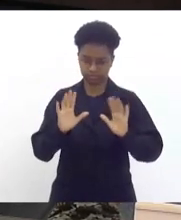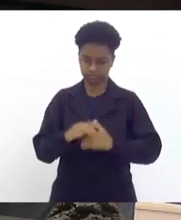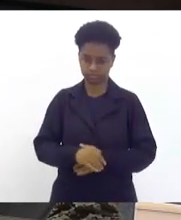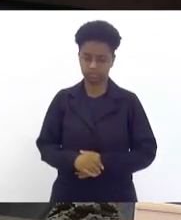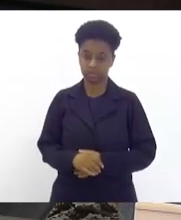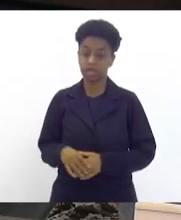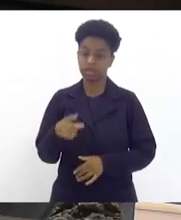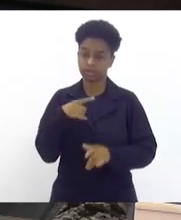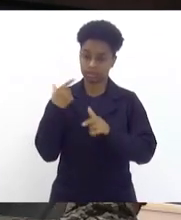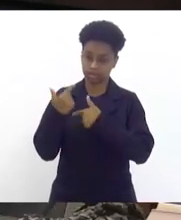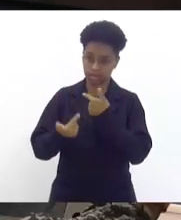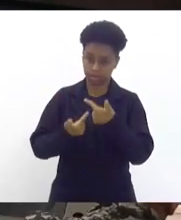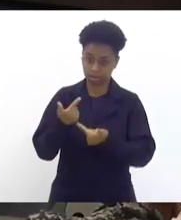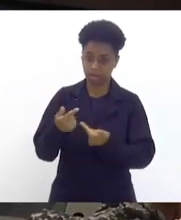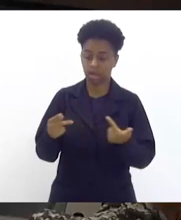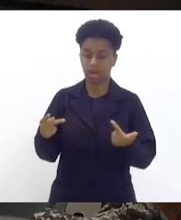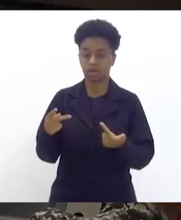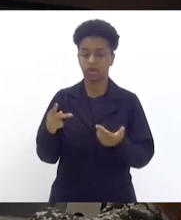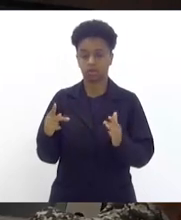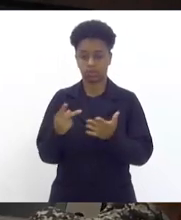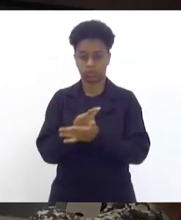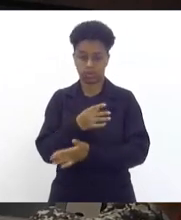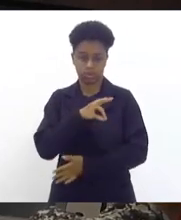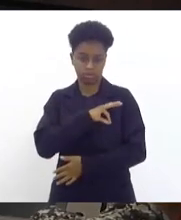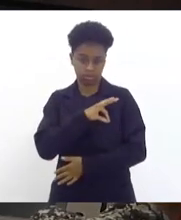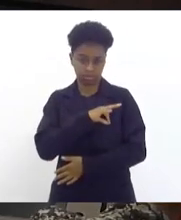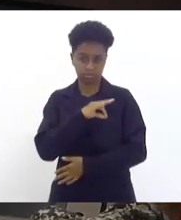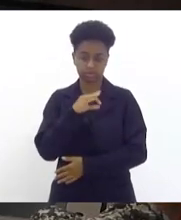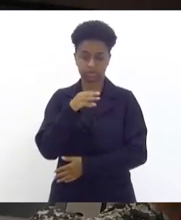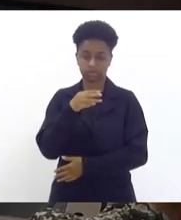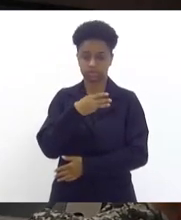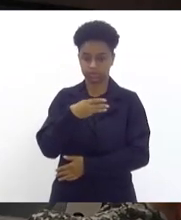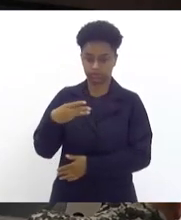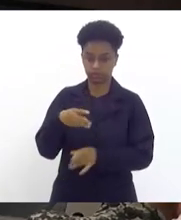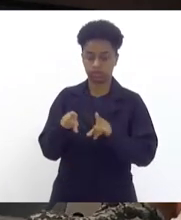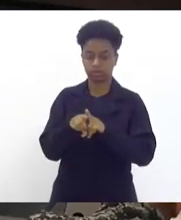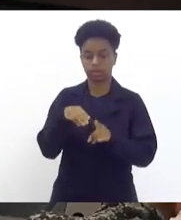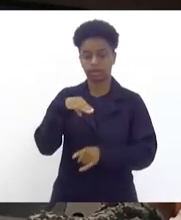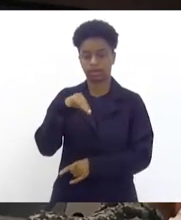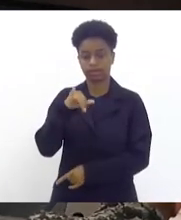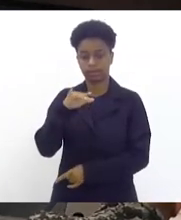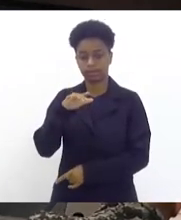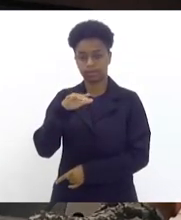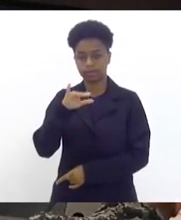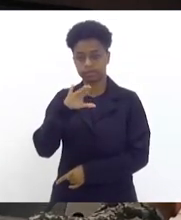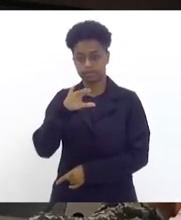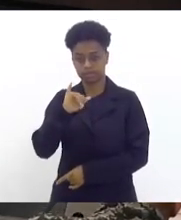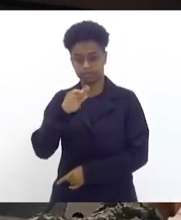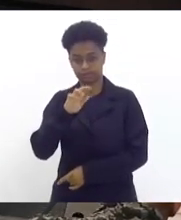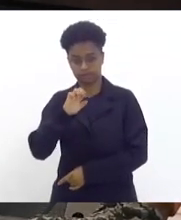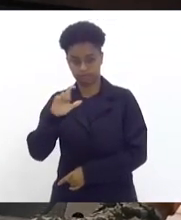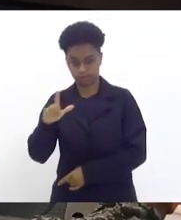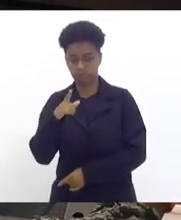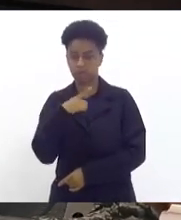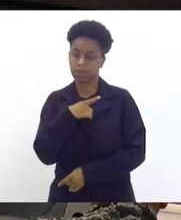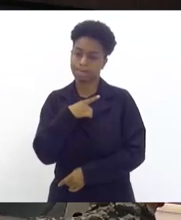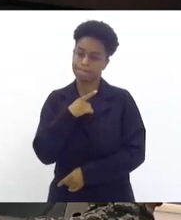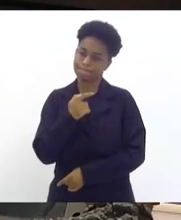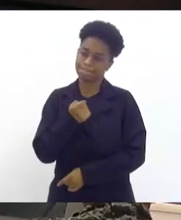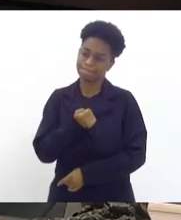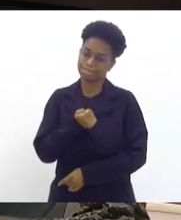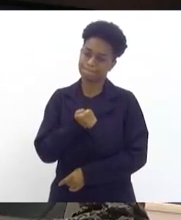os trabalhos que tem feito a polícia civil e polícia militar ela pelo pouco